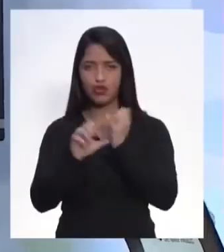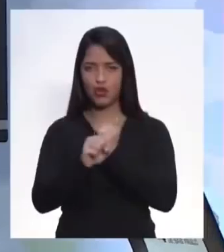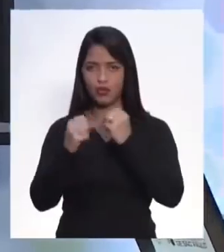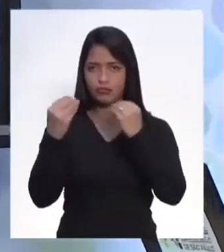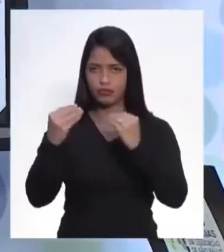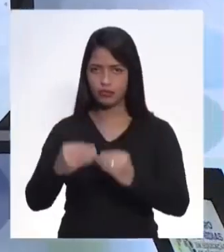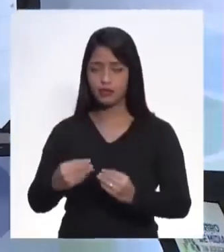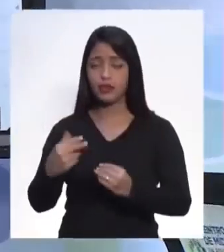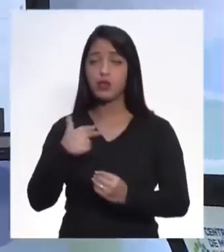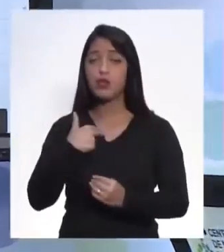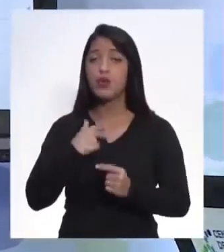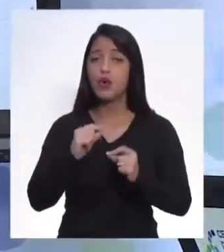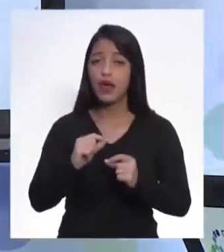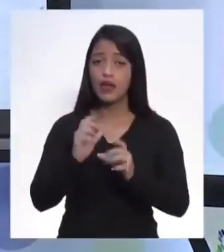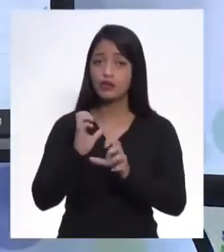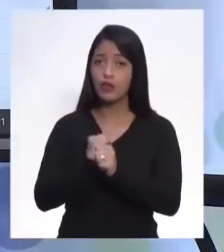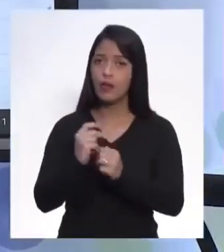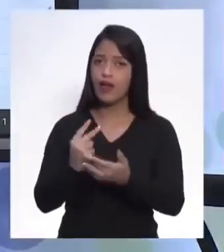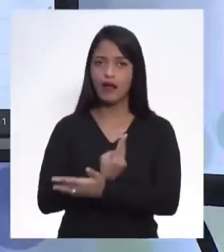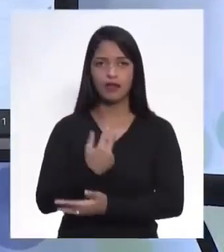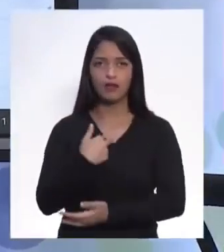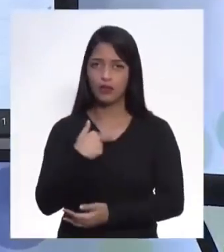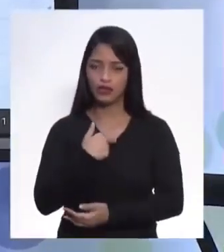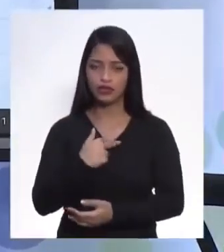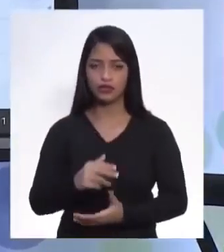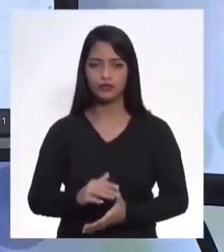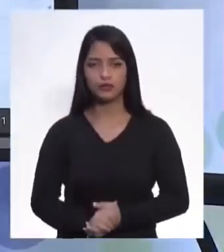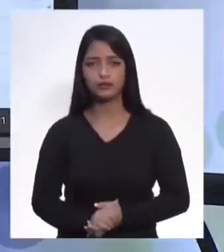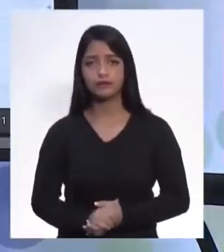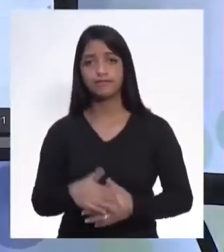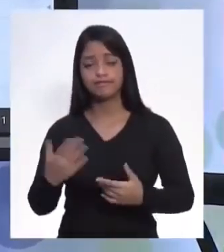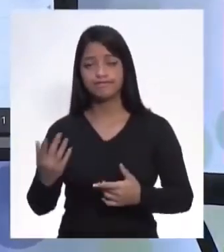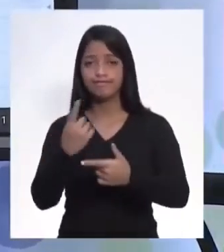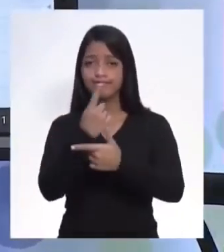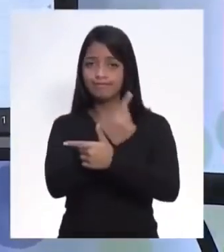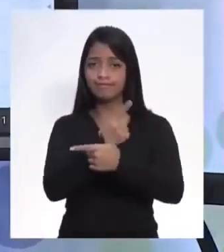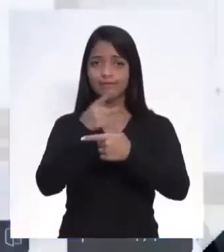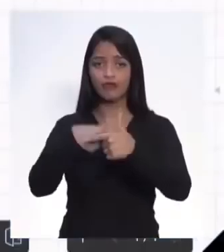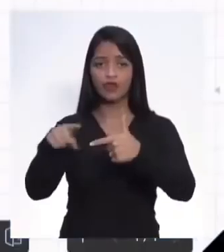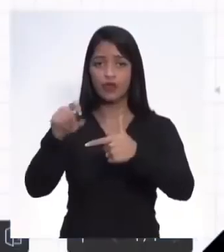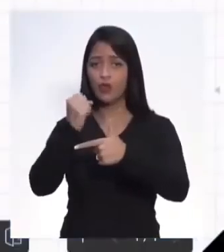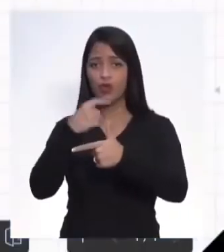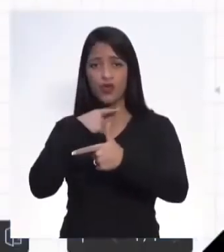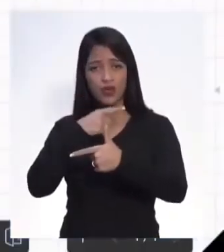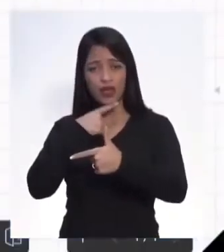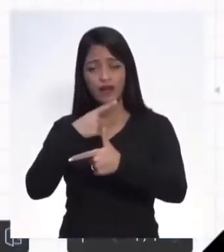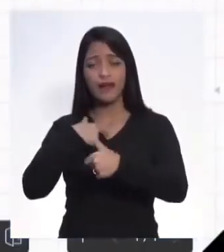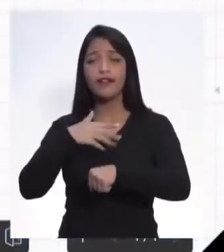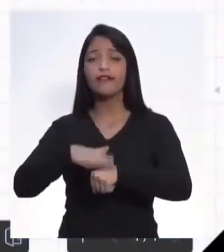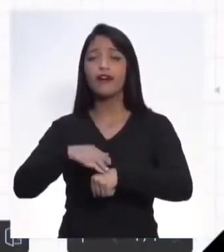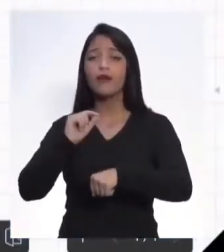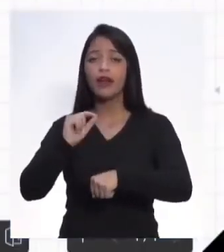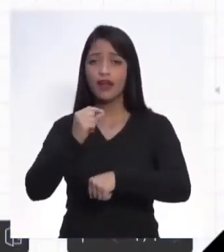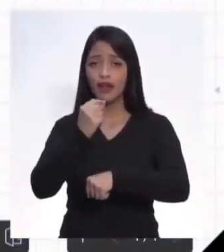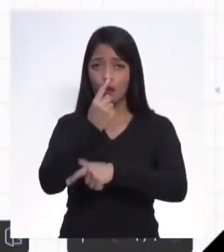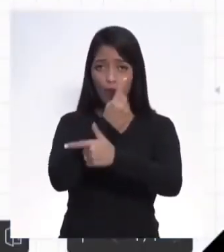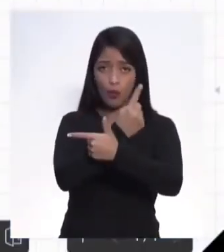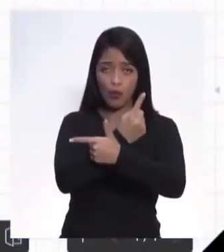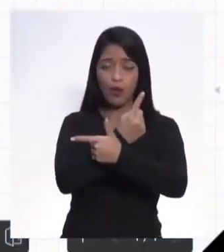pode é dar resultados diferentes. Então aqui a gente tem 1 que não dá para dividir por 8. Em tese, o que você faz? Acrescenta um 0. Lembra